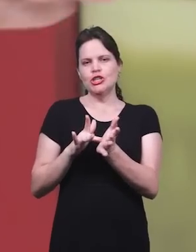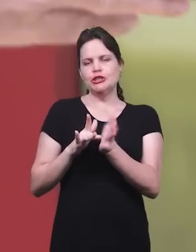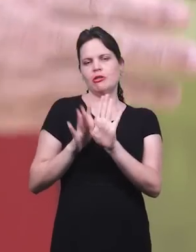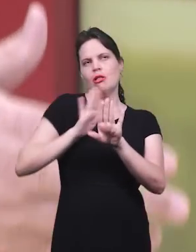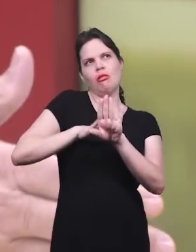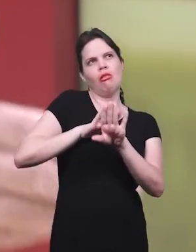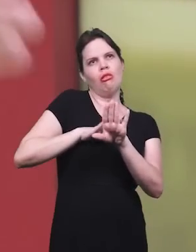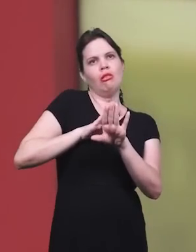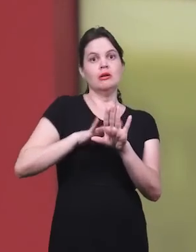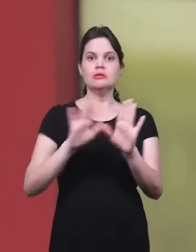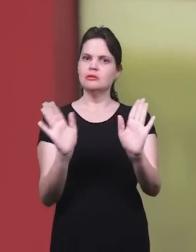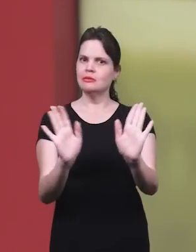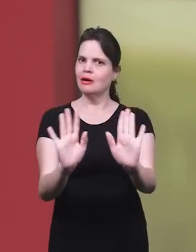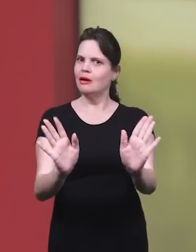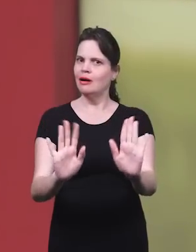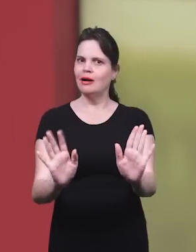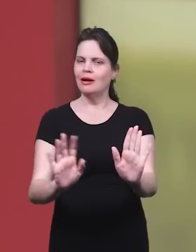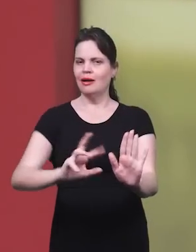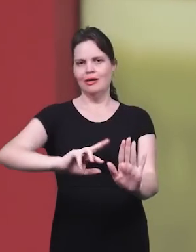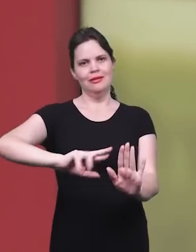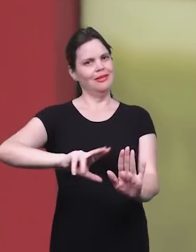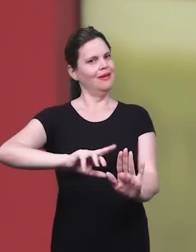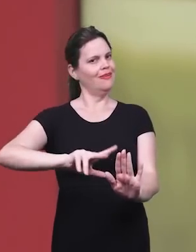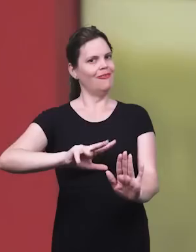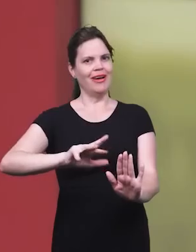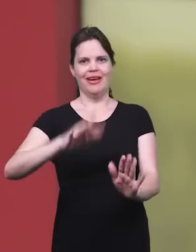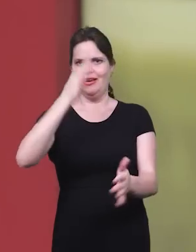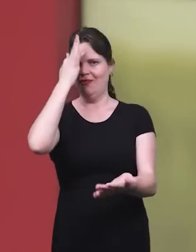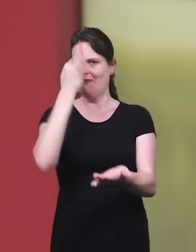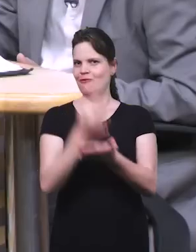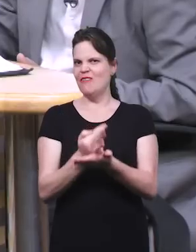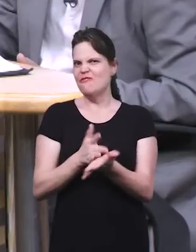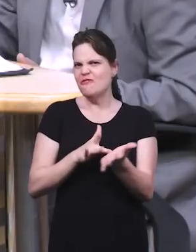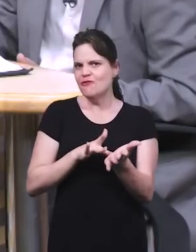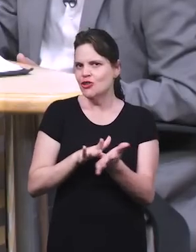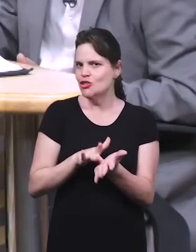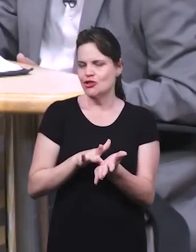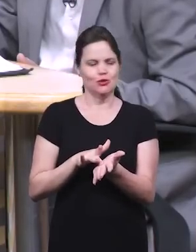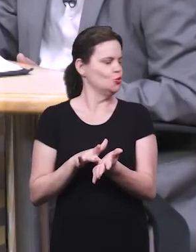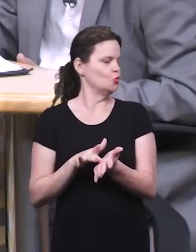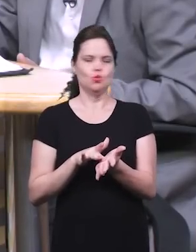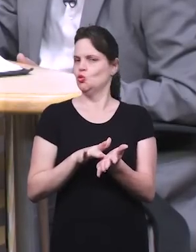é fingida, como nós falamos no programa passado. Não é uma fé fingida. Não é uma fé